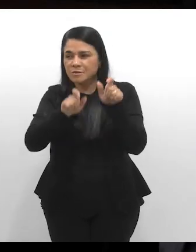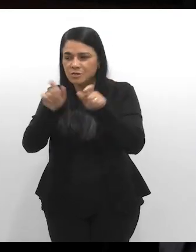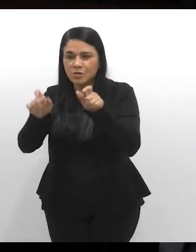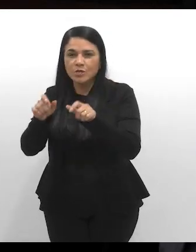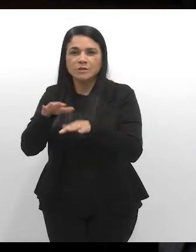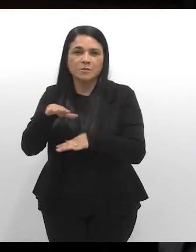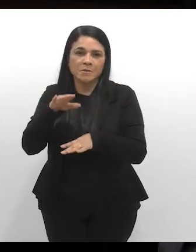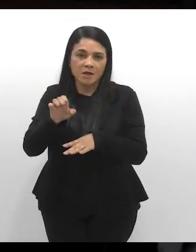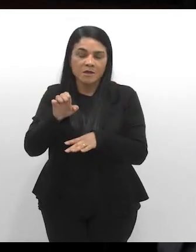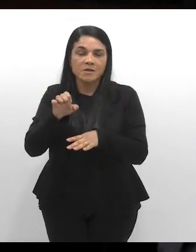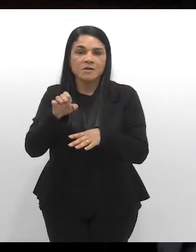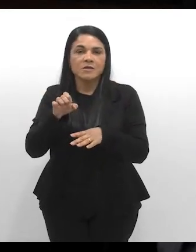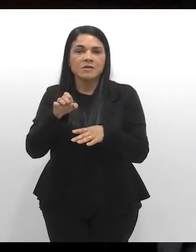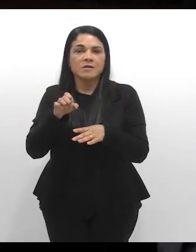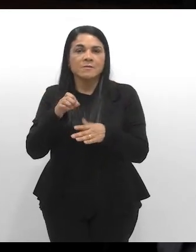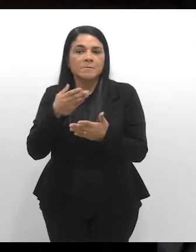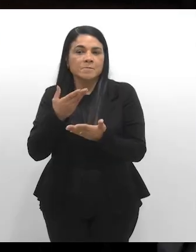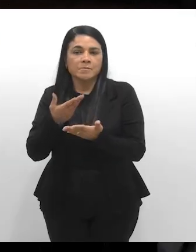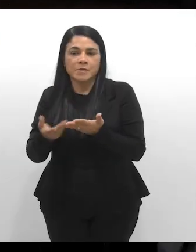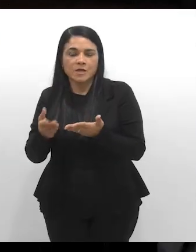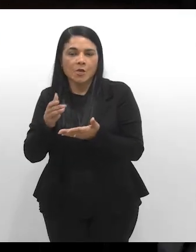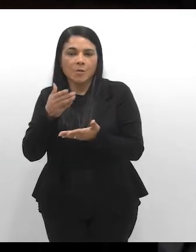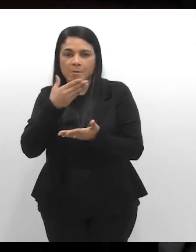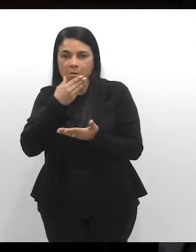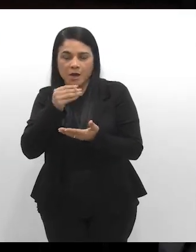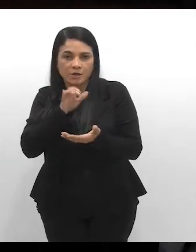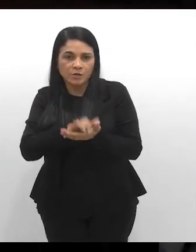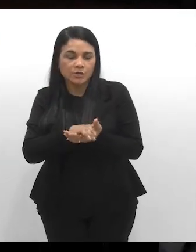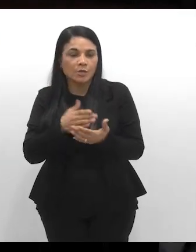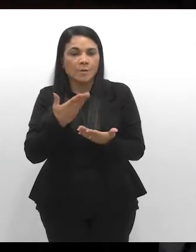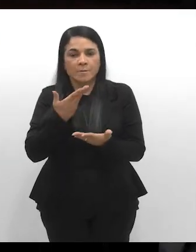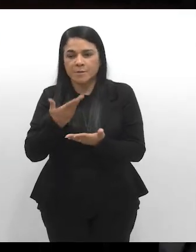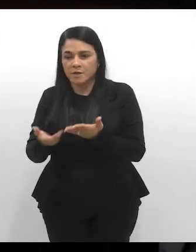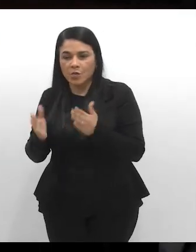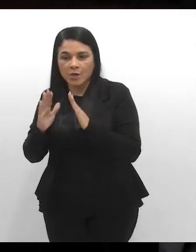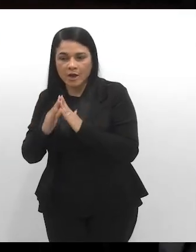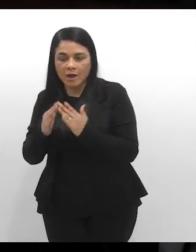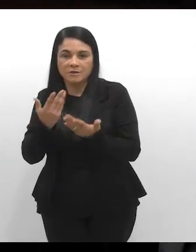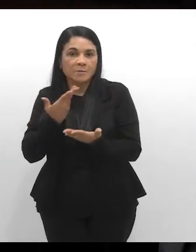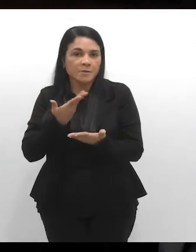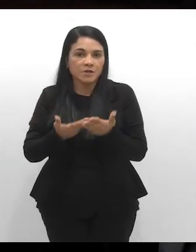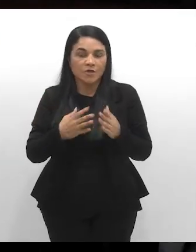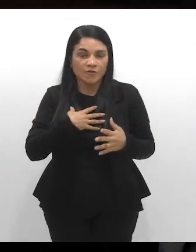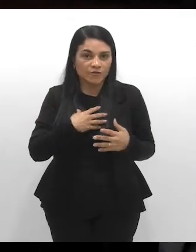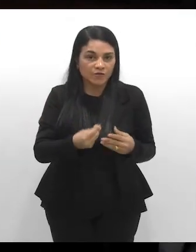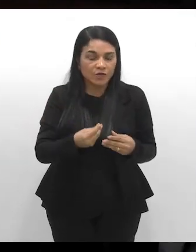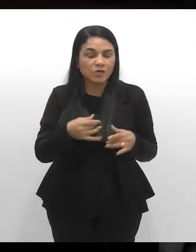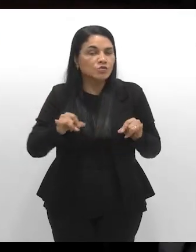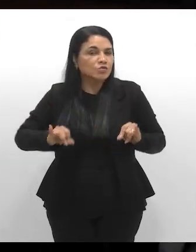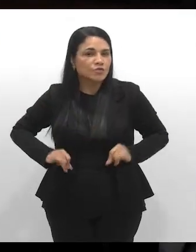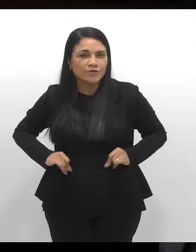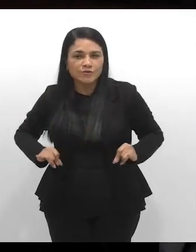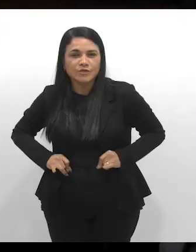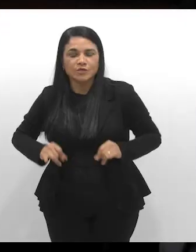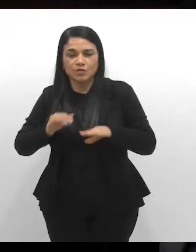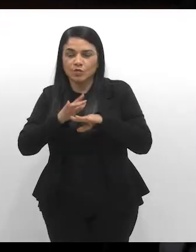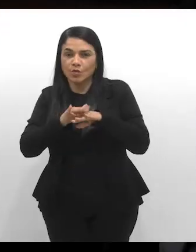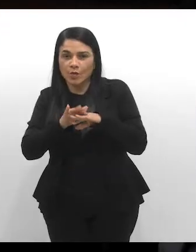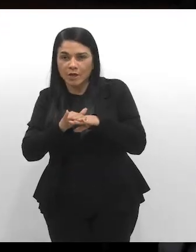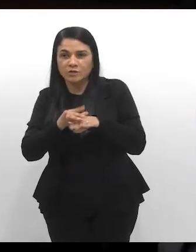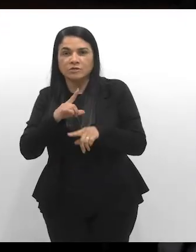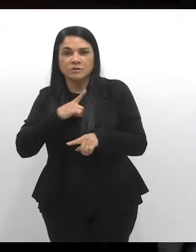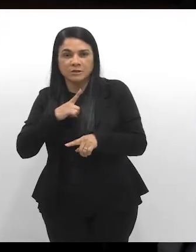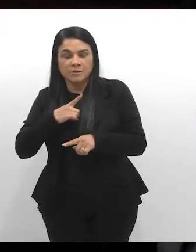a sua noção, tem mãe que perdeu marido, perdeu casa, os filhos, todos nós somos sofridos,